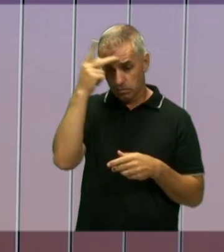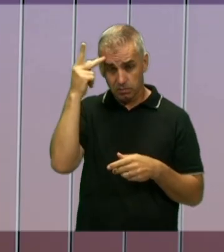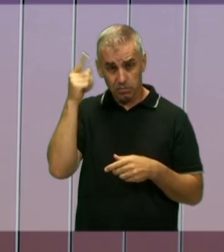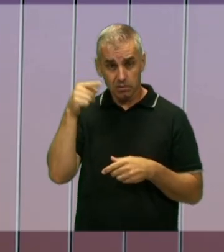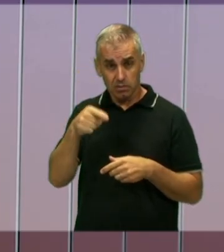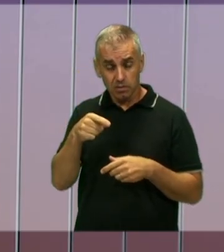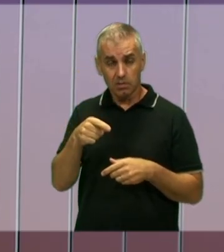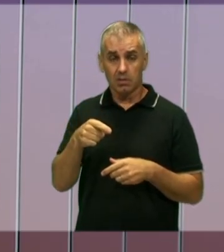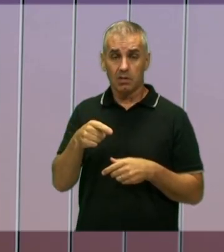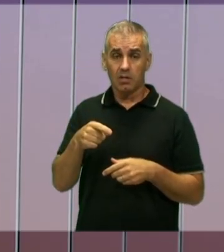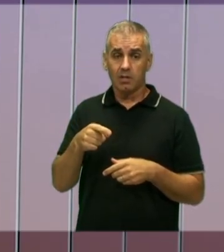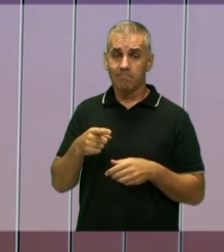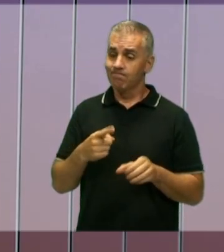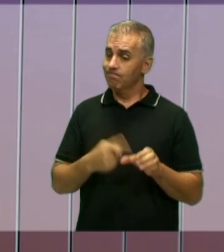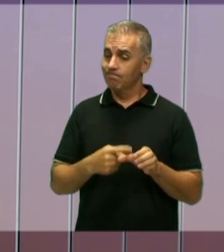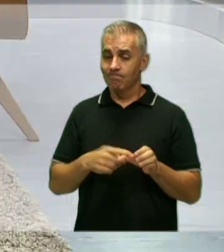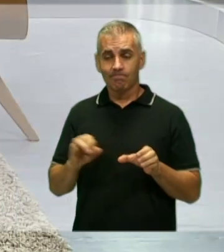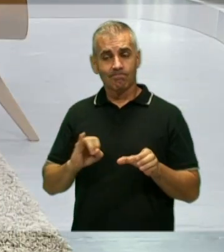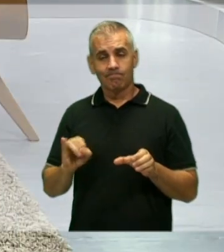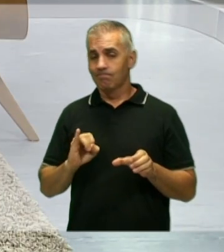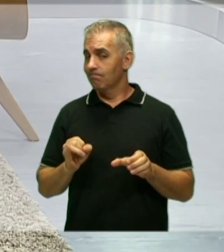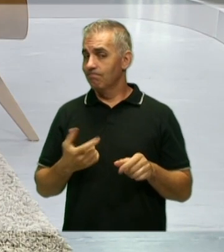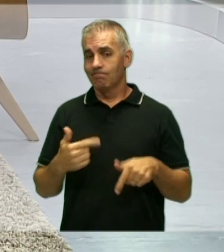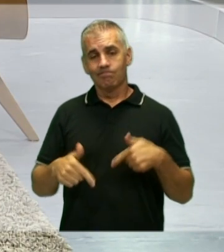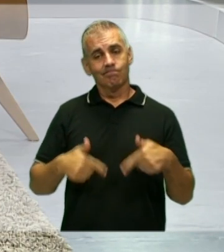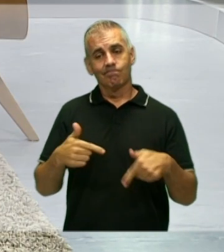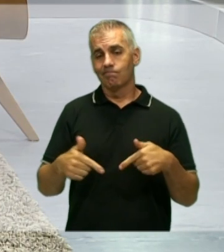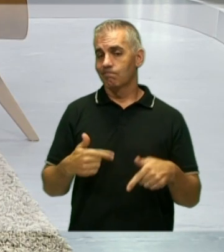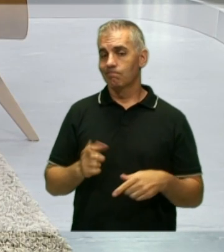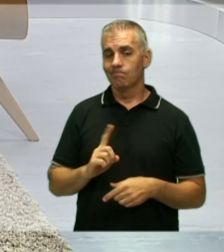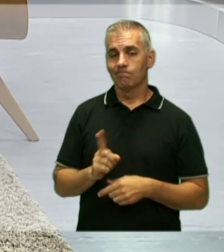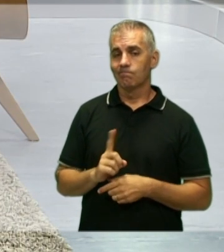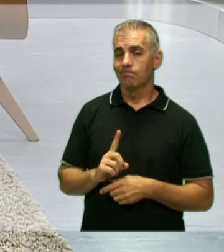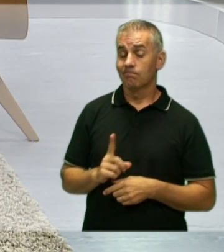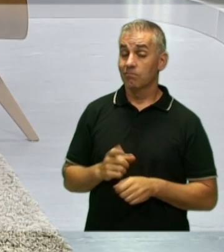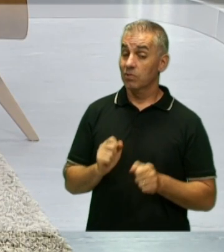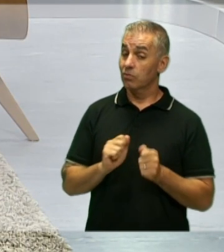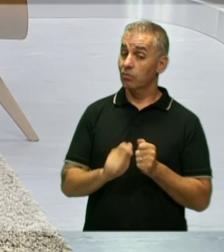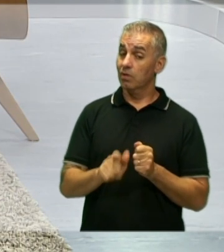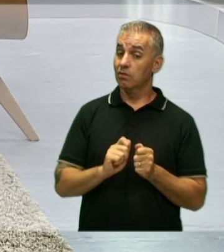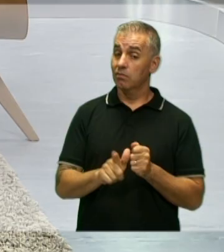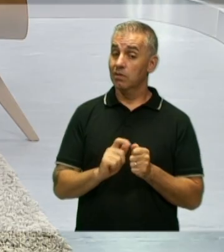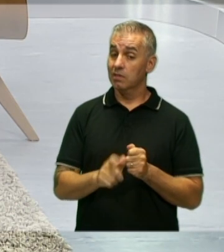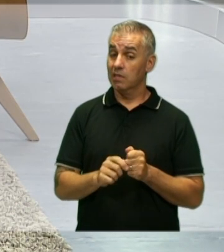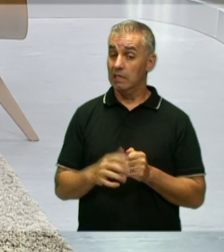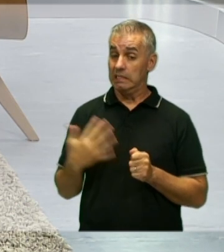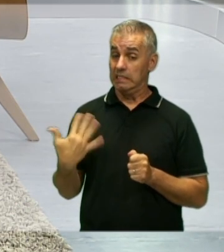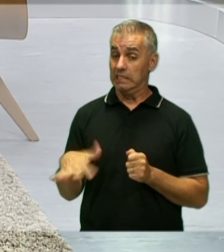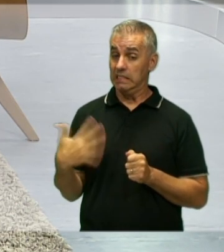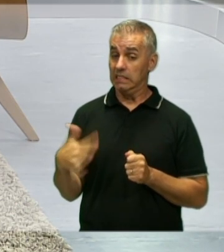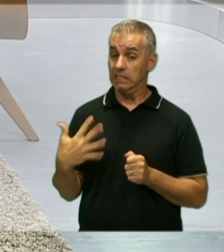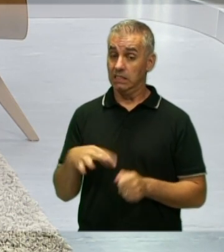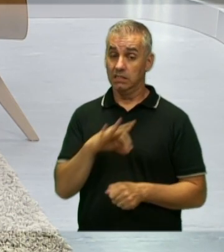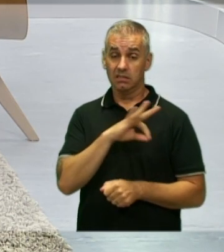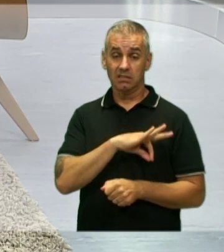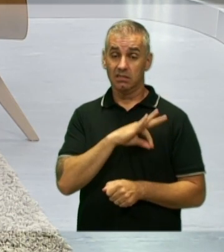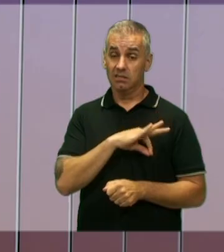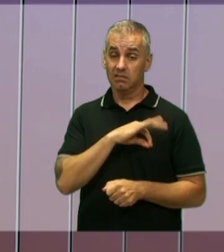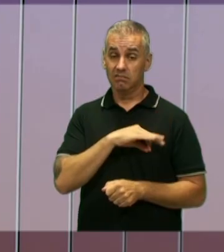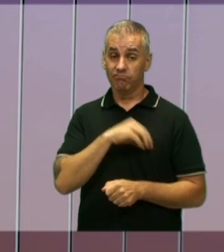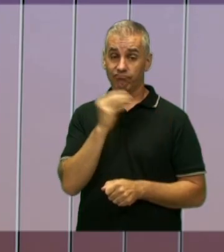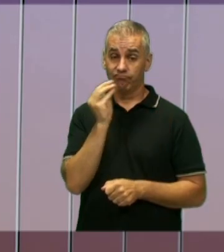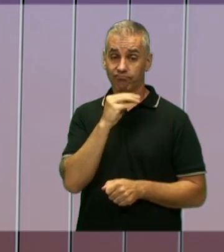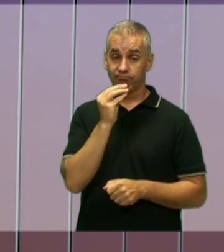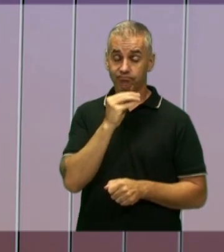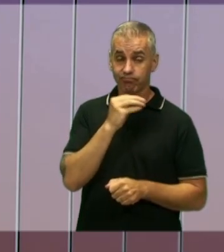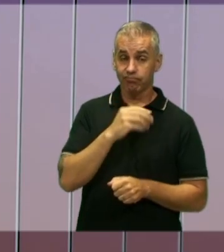pessoal, não, Itajaí não dá para trabalhar, cara, não dá por quê? Porque o aluguel é muito caro e o salário não compensa. E nós tivemos um